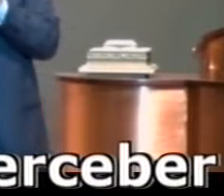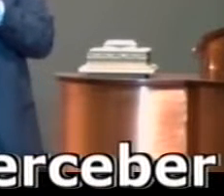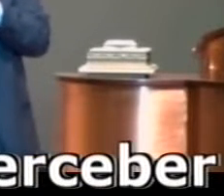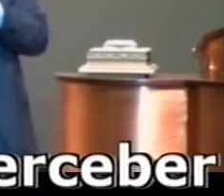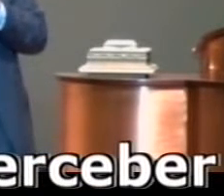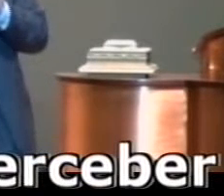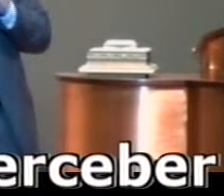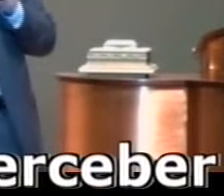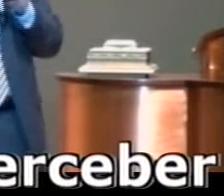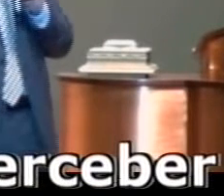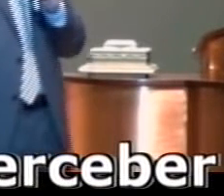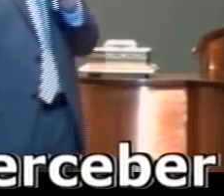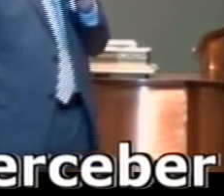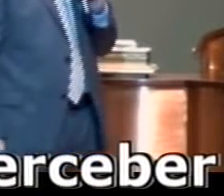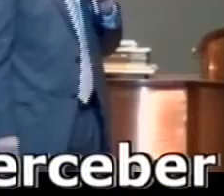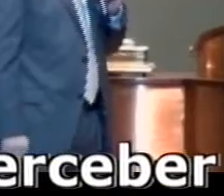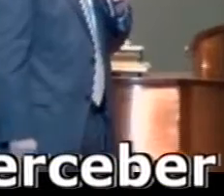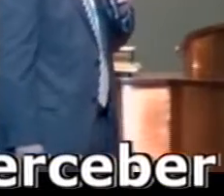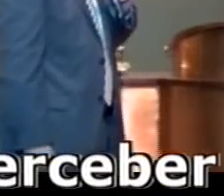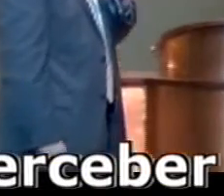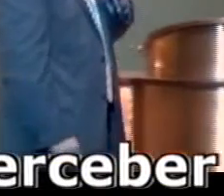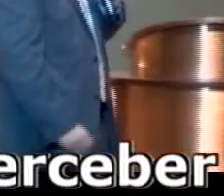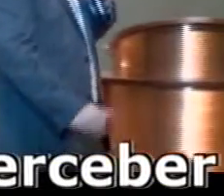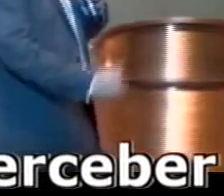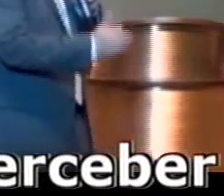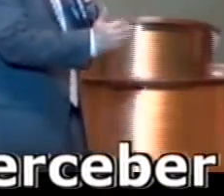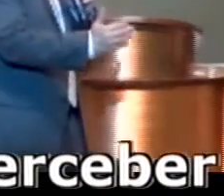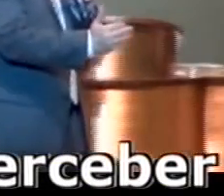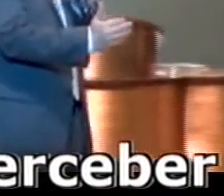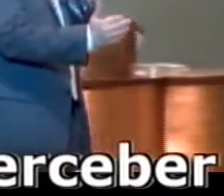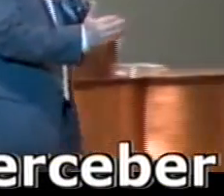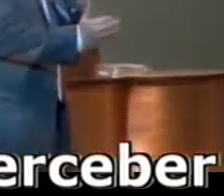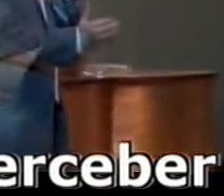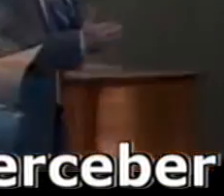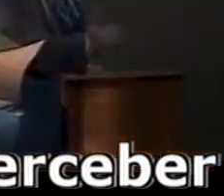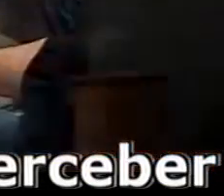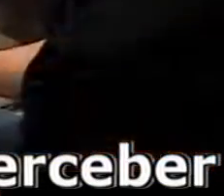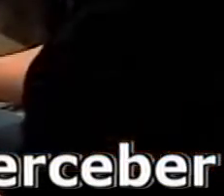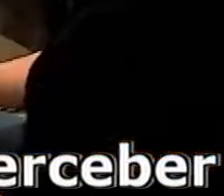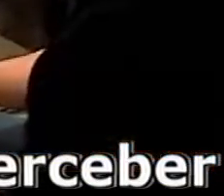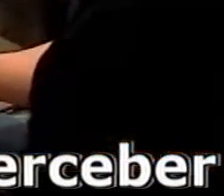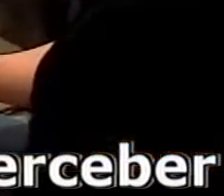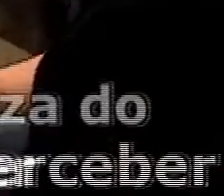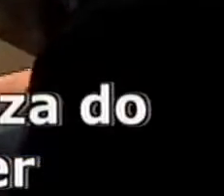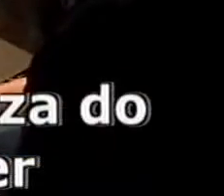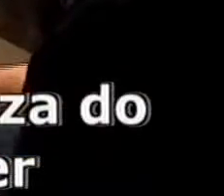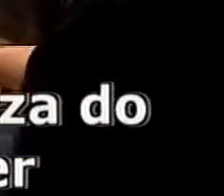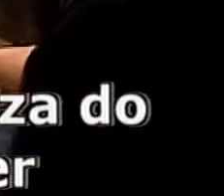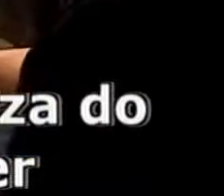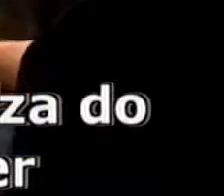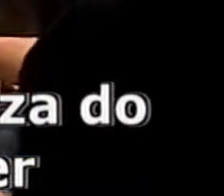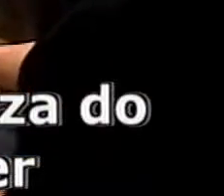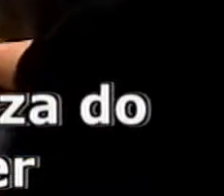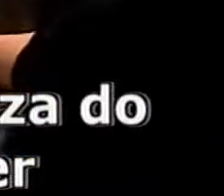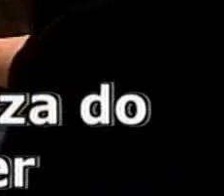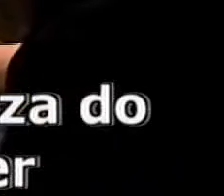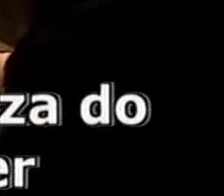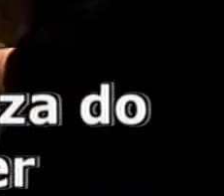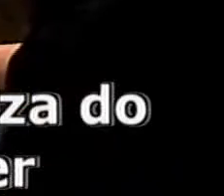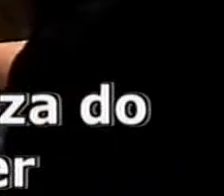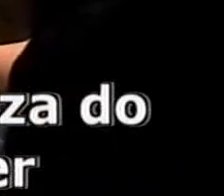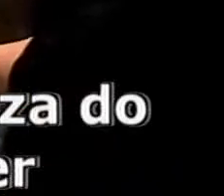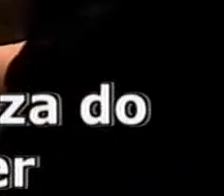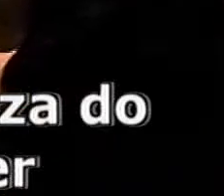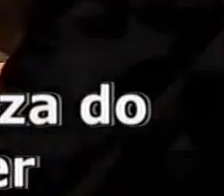do teu Espírito. Que o Senhor me dê coragem de assumir esses valores para a minha vida,